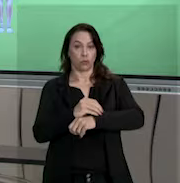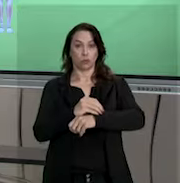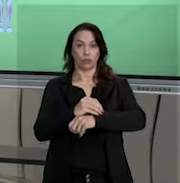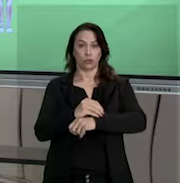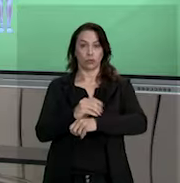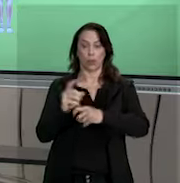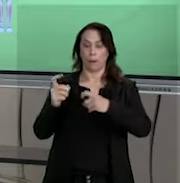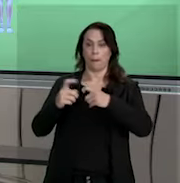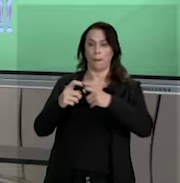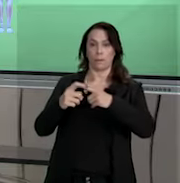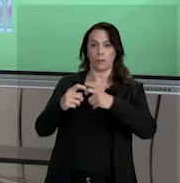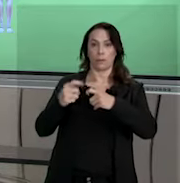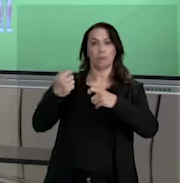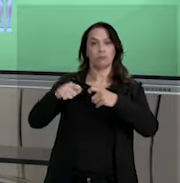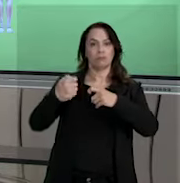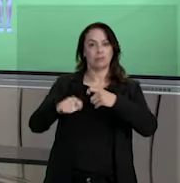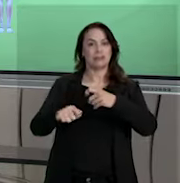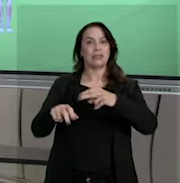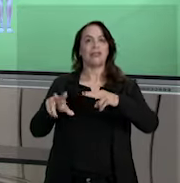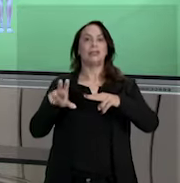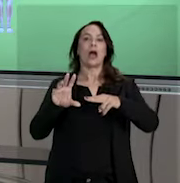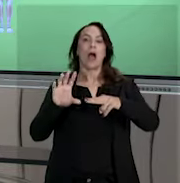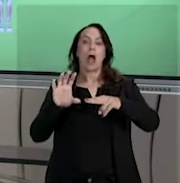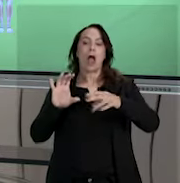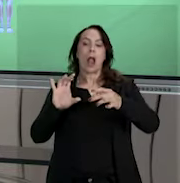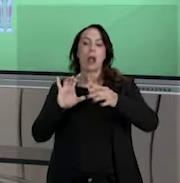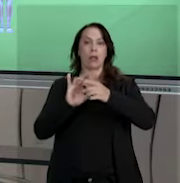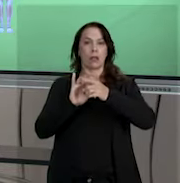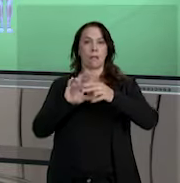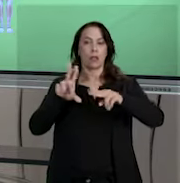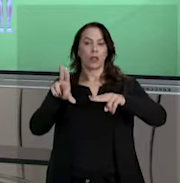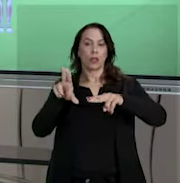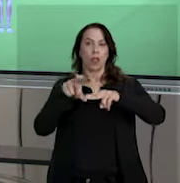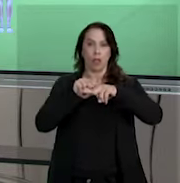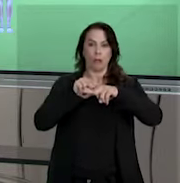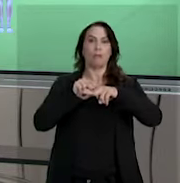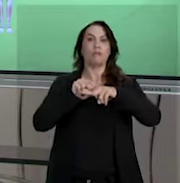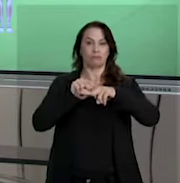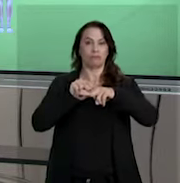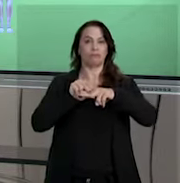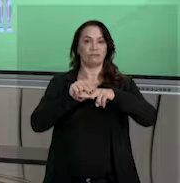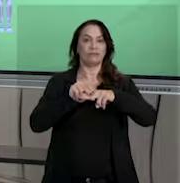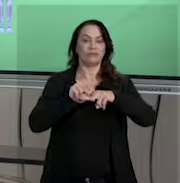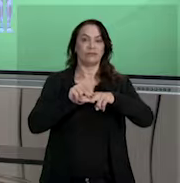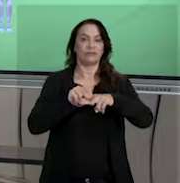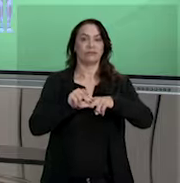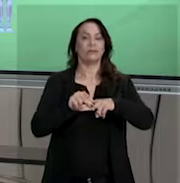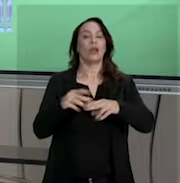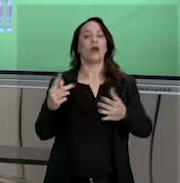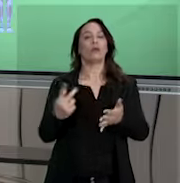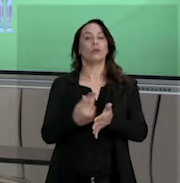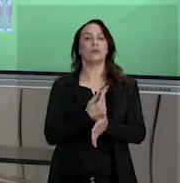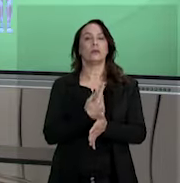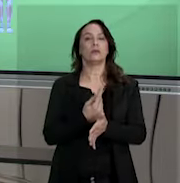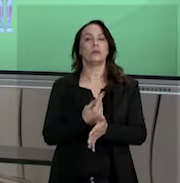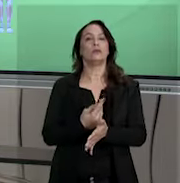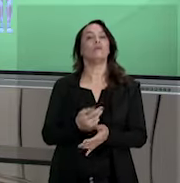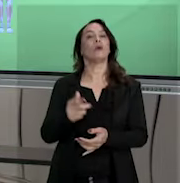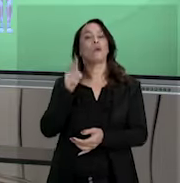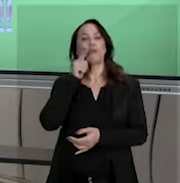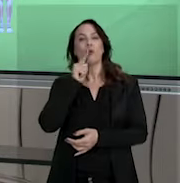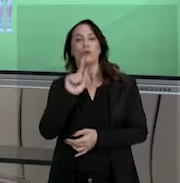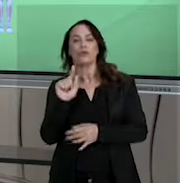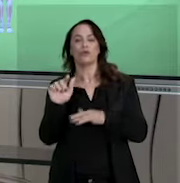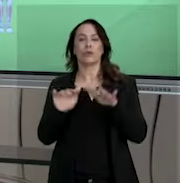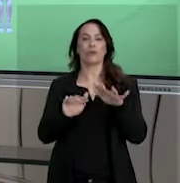se unem através desses ligamentos e articulações. E isso acontece para que você consiga fazer todas as